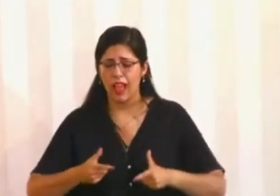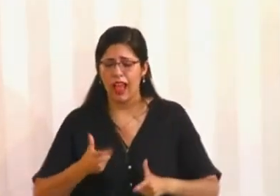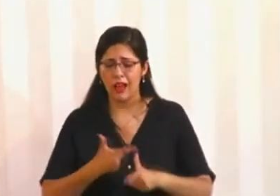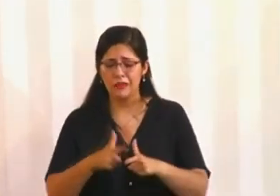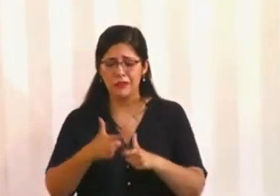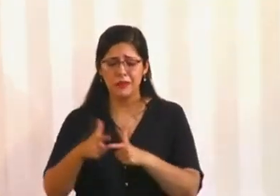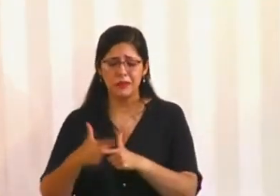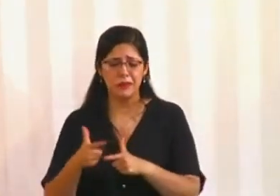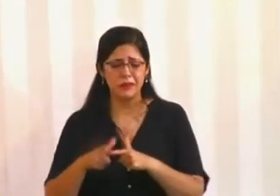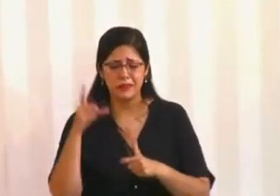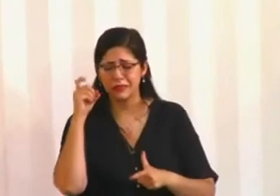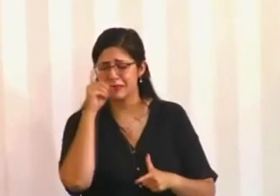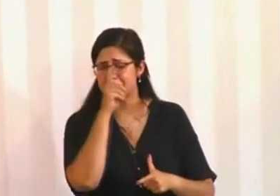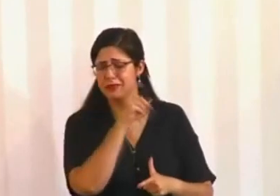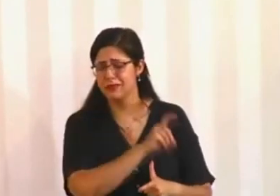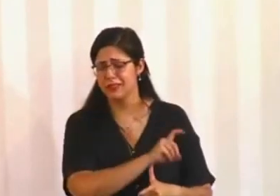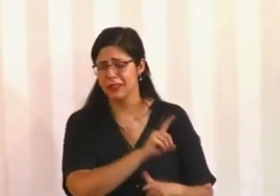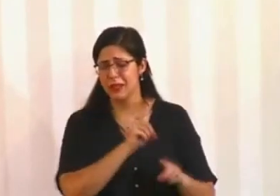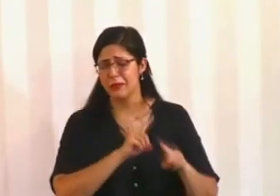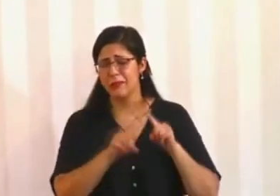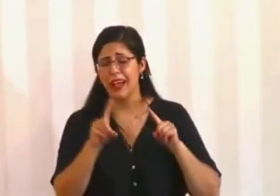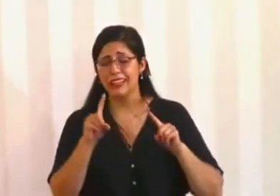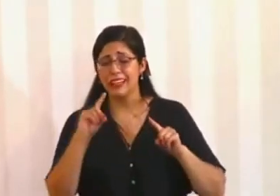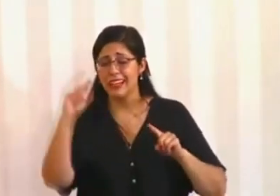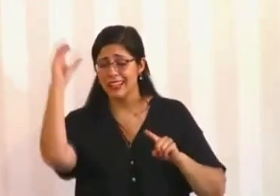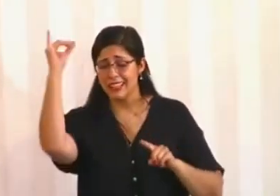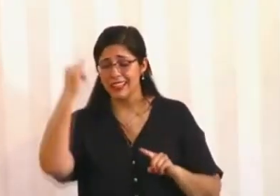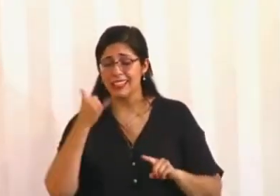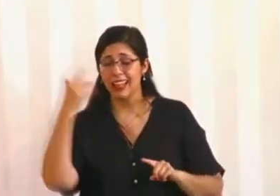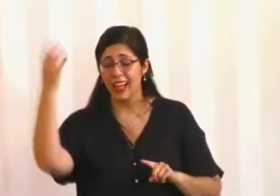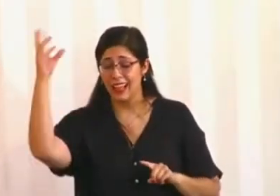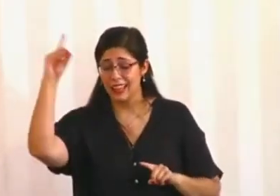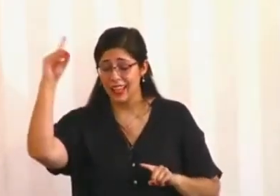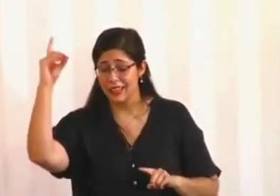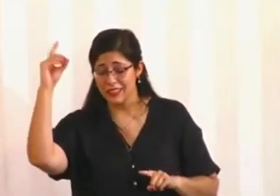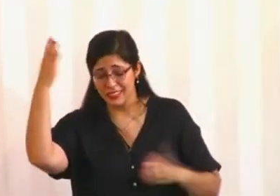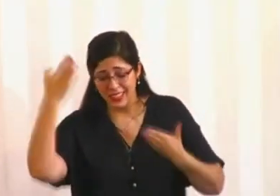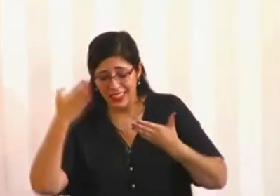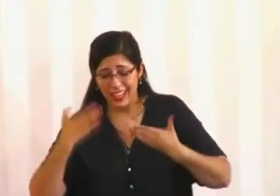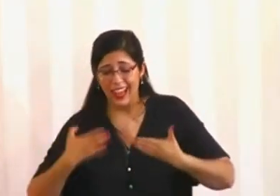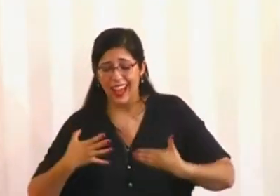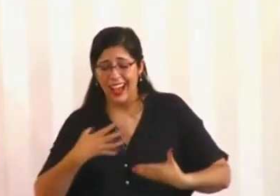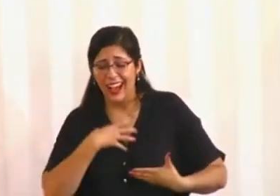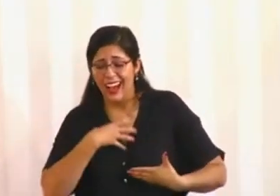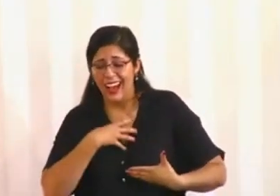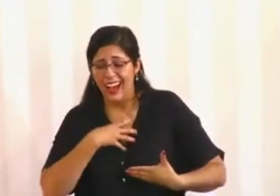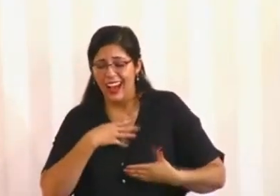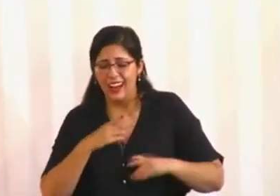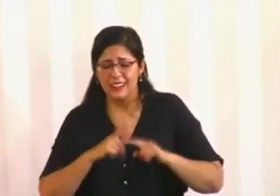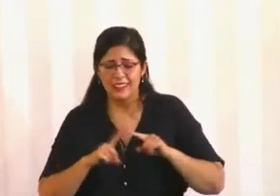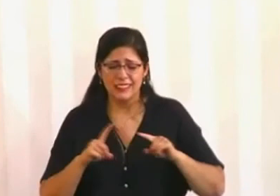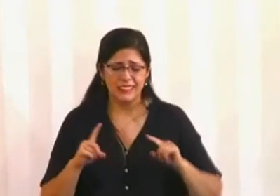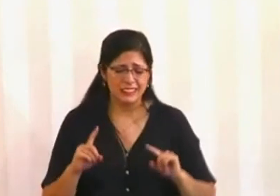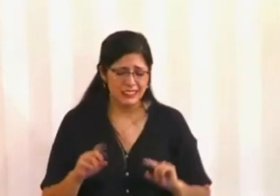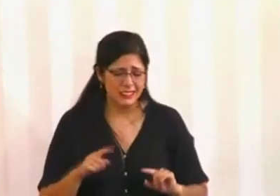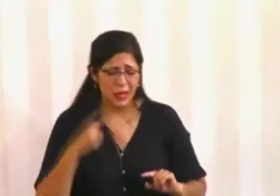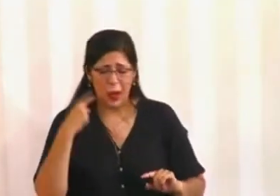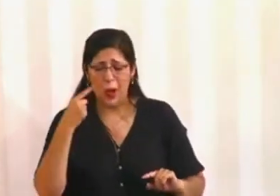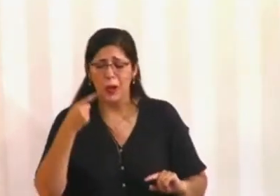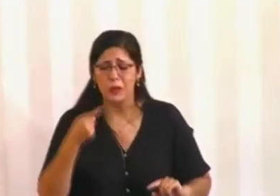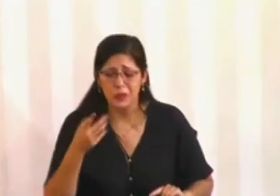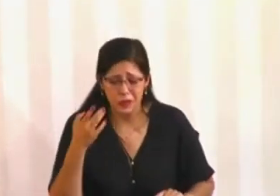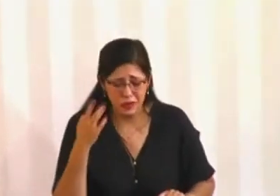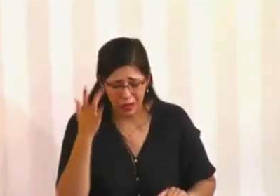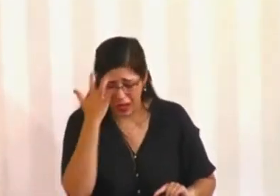vemos a Tua manifestação e dias depois nós somos ameaçados por algo até menor, mas nós ficamos com medo,